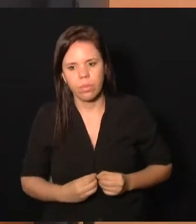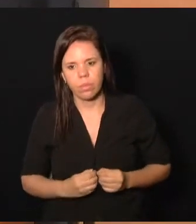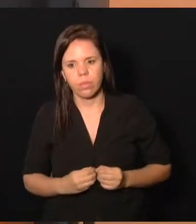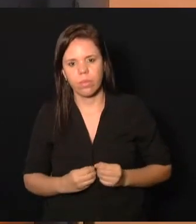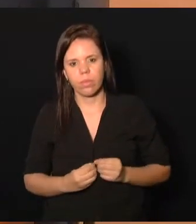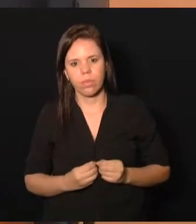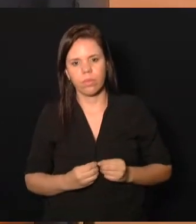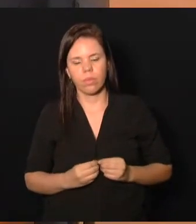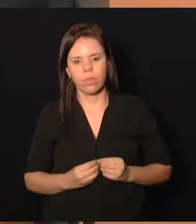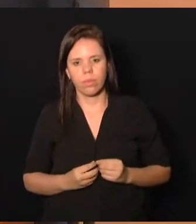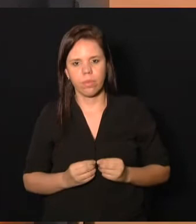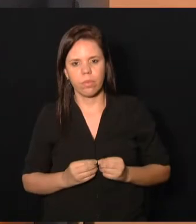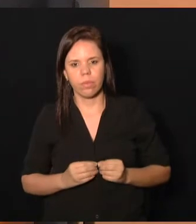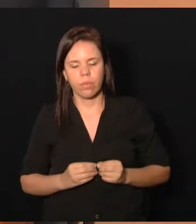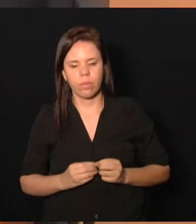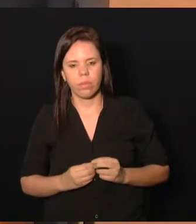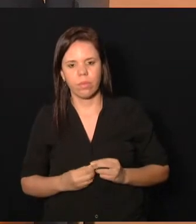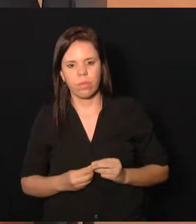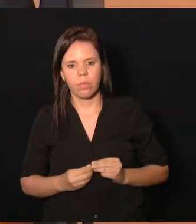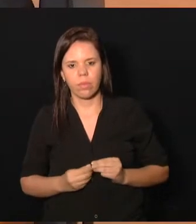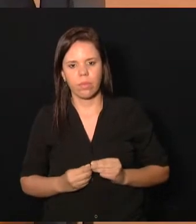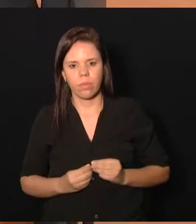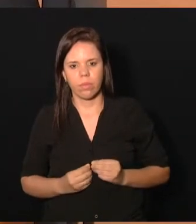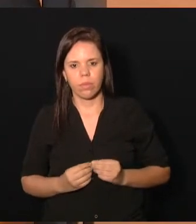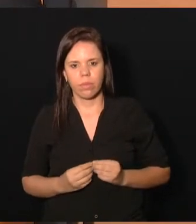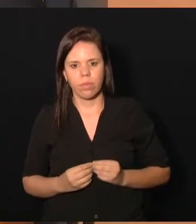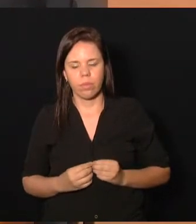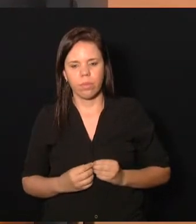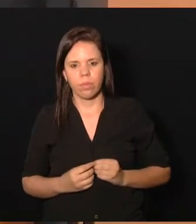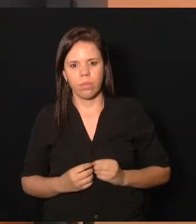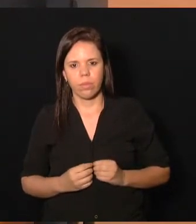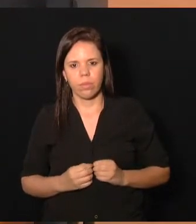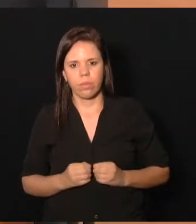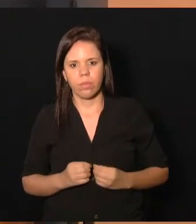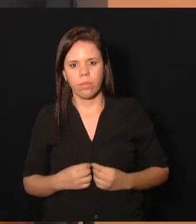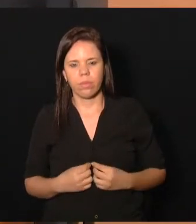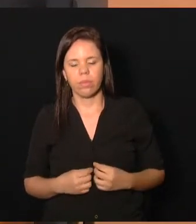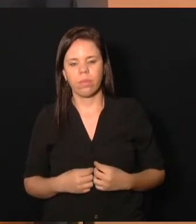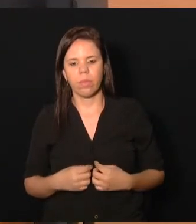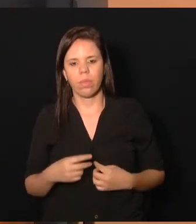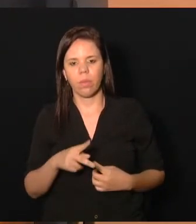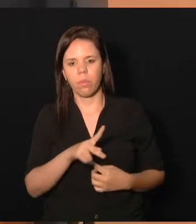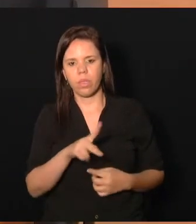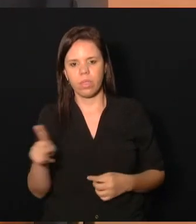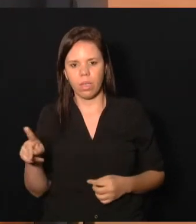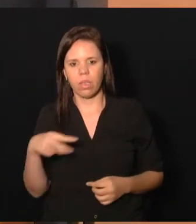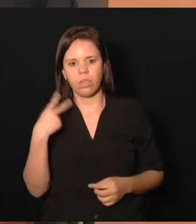Eu quero que você... Senhor presidente. Senhor presidente, senhores vereadores,